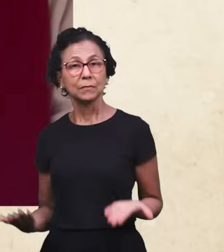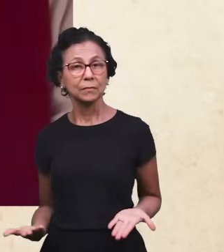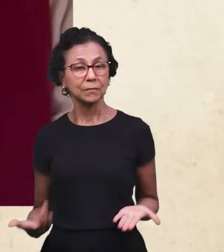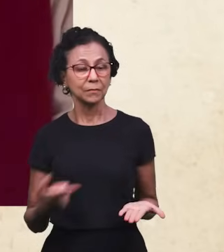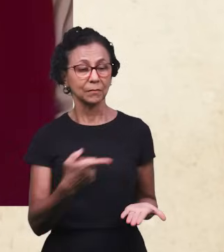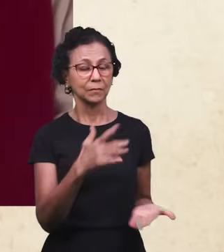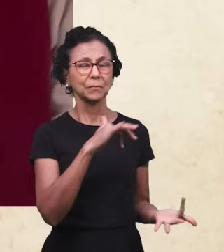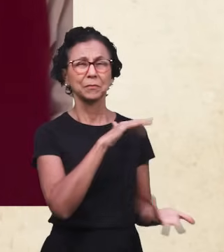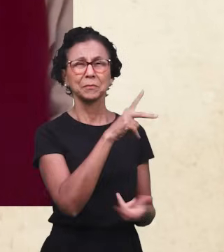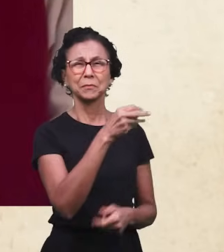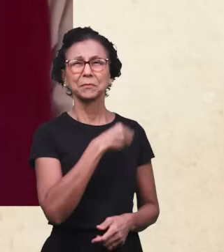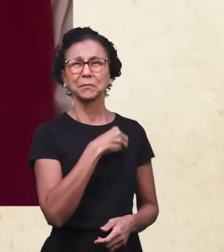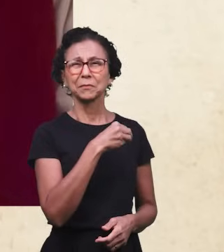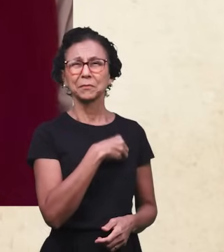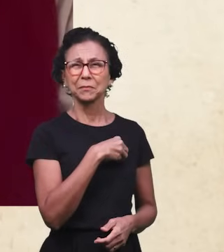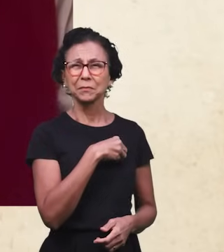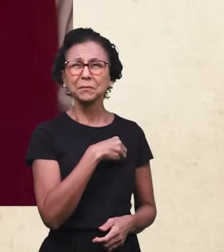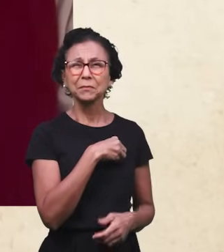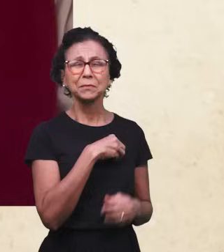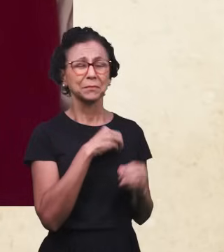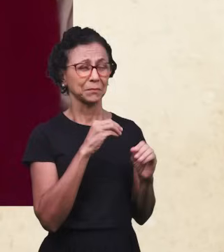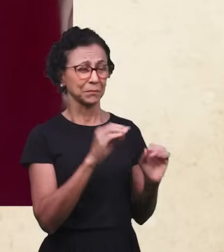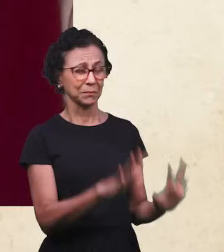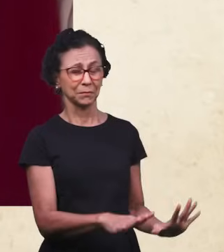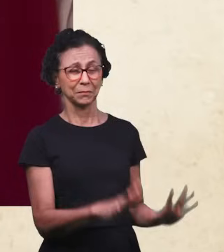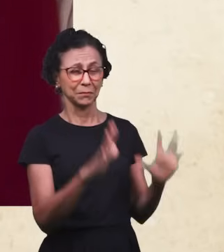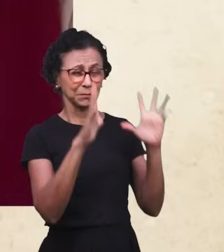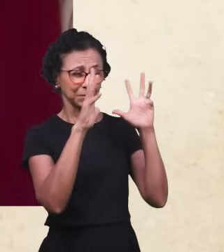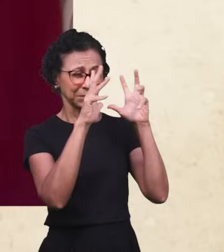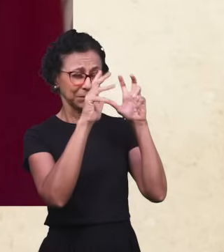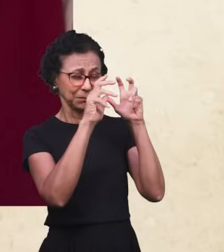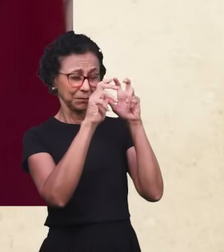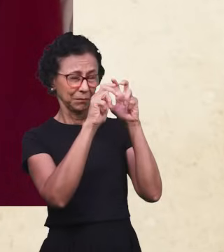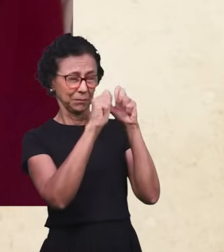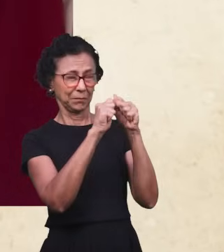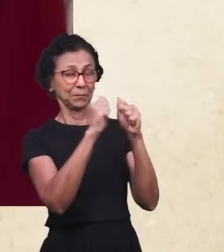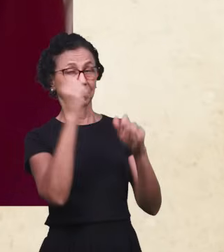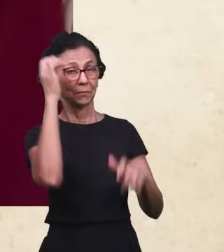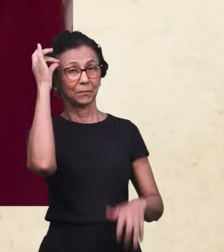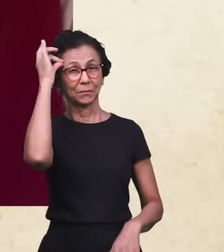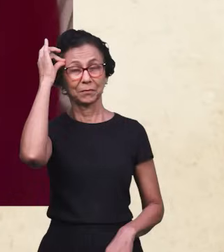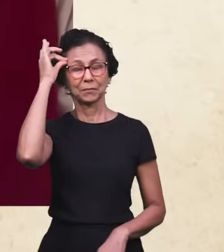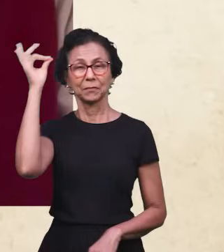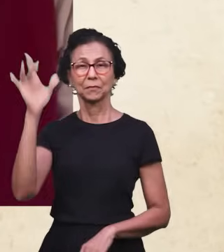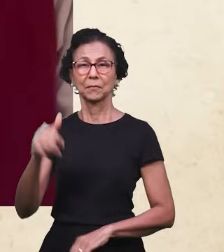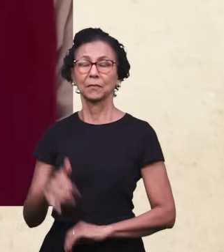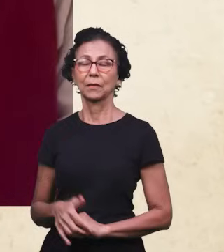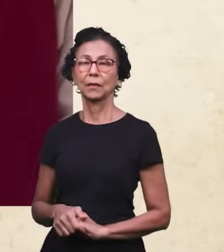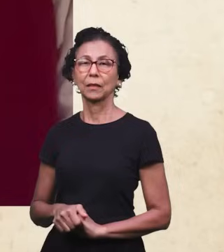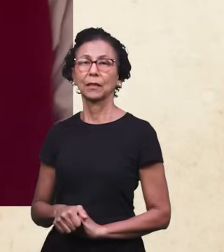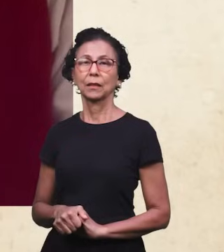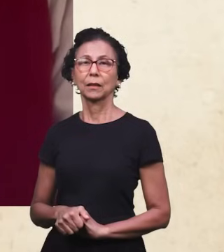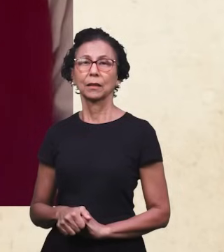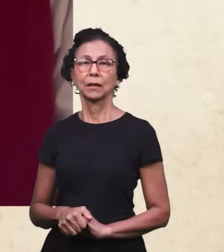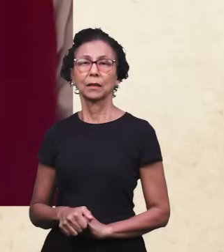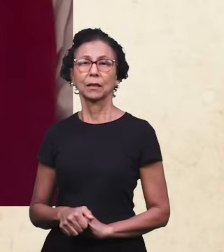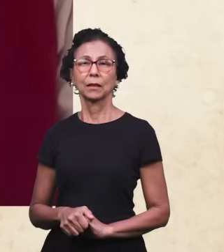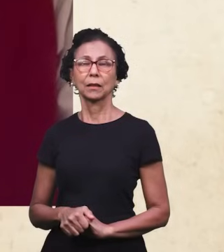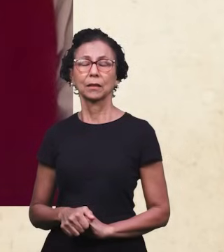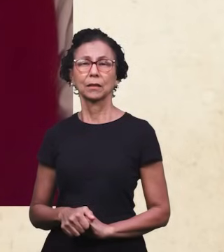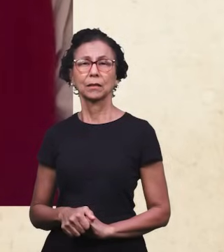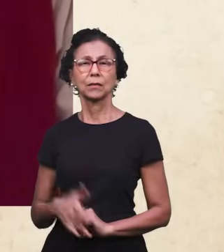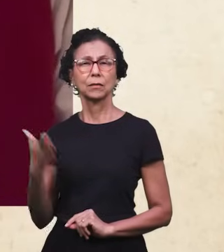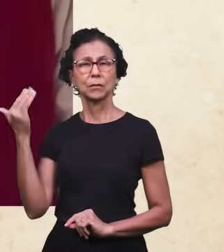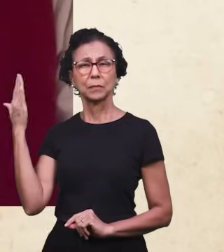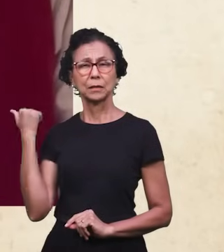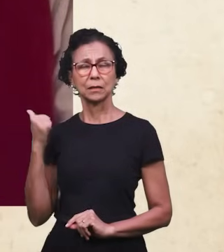o mundo? O mundo está em trevas, o mundo está na noite espiritual. Mas como na saída